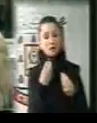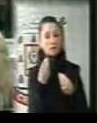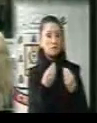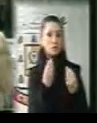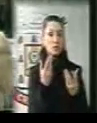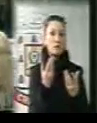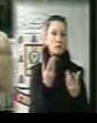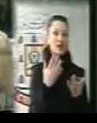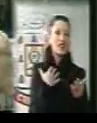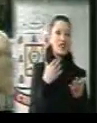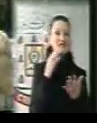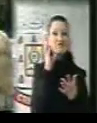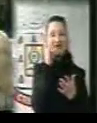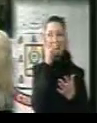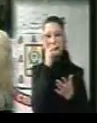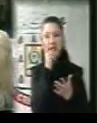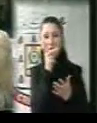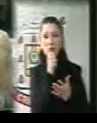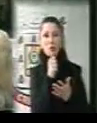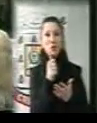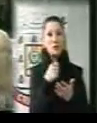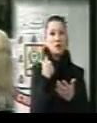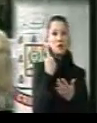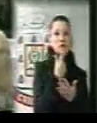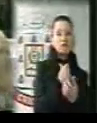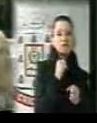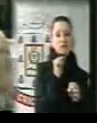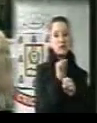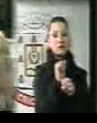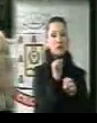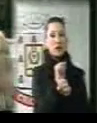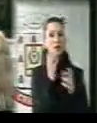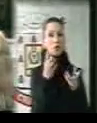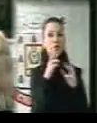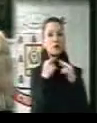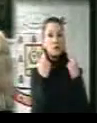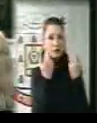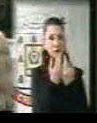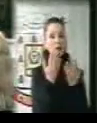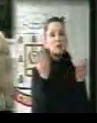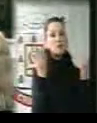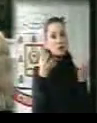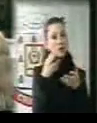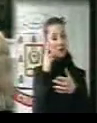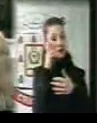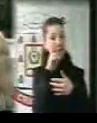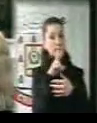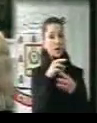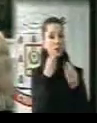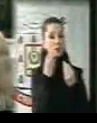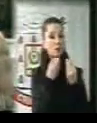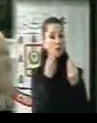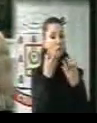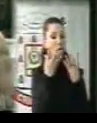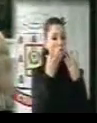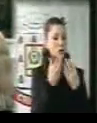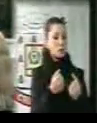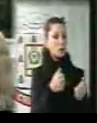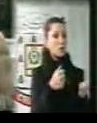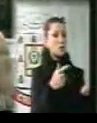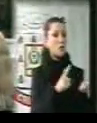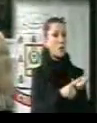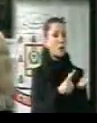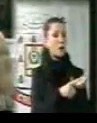ritmo muito lento, mas ainda hoje nós tivemos reunidos com um dos diretores da CETEP, que assume o compromisso de